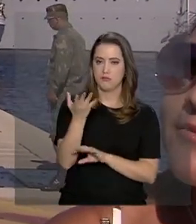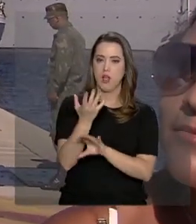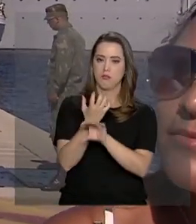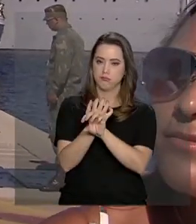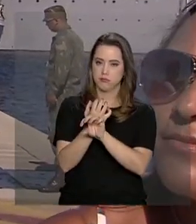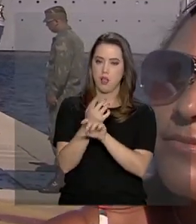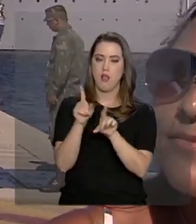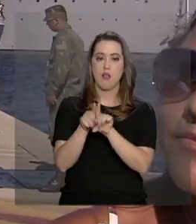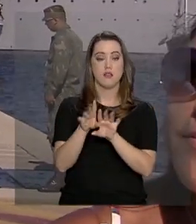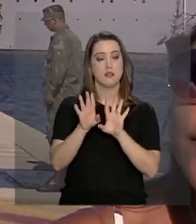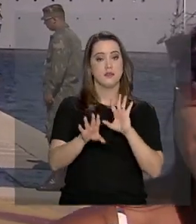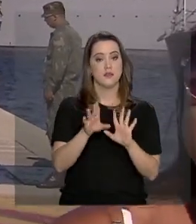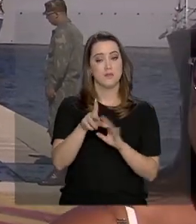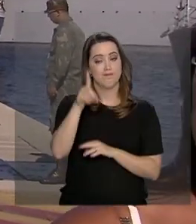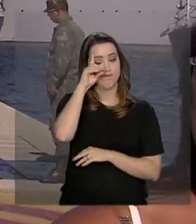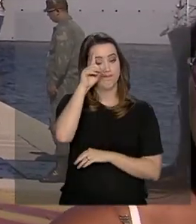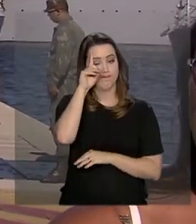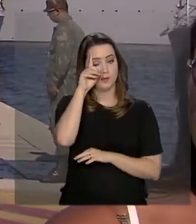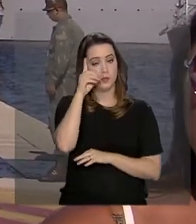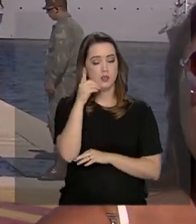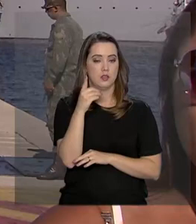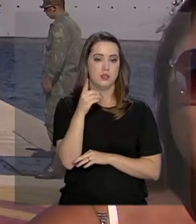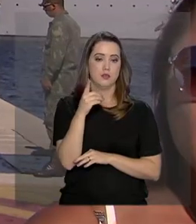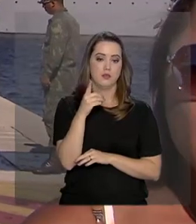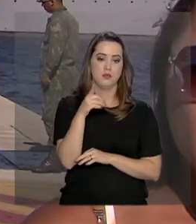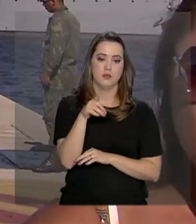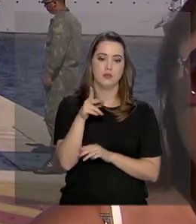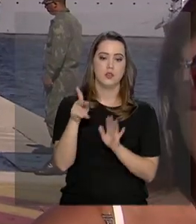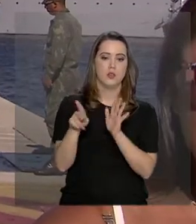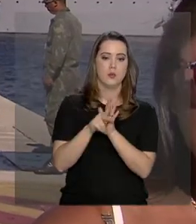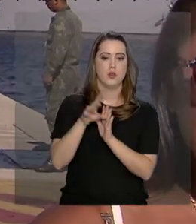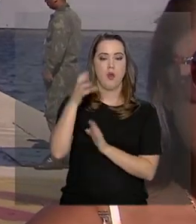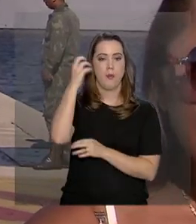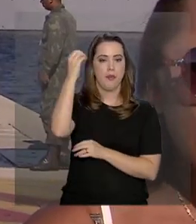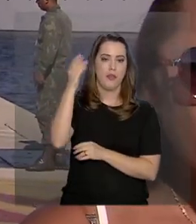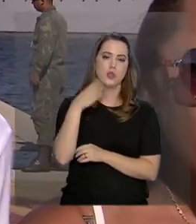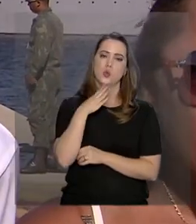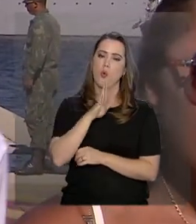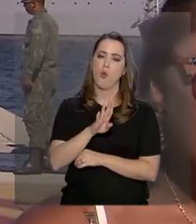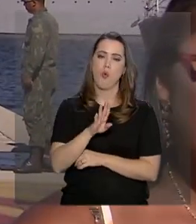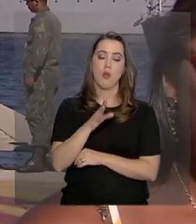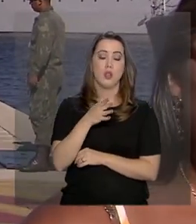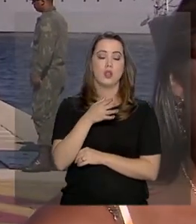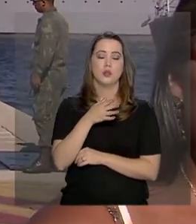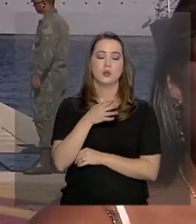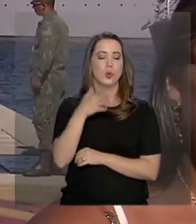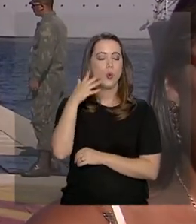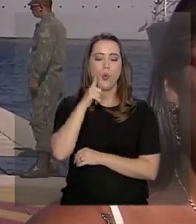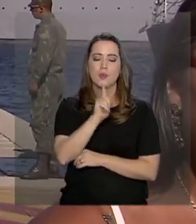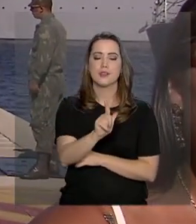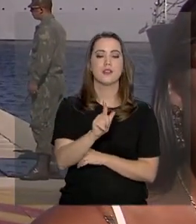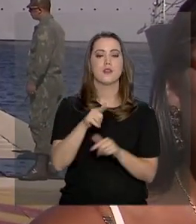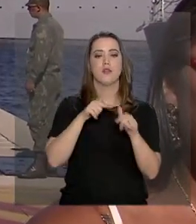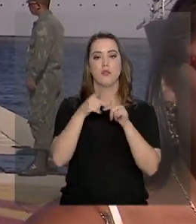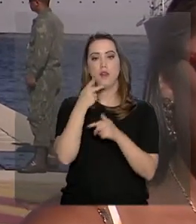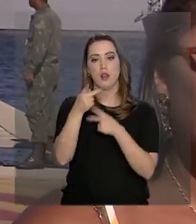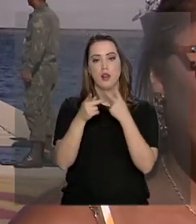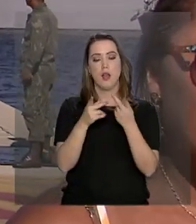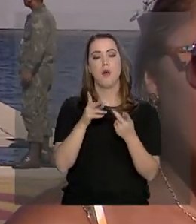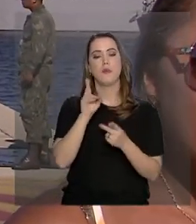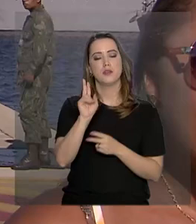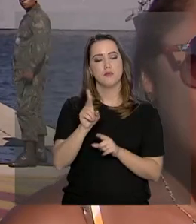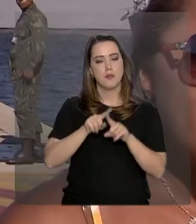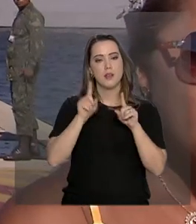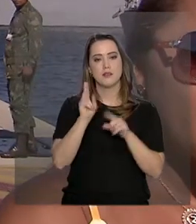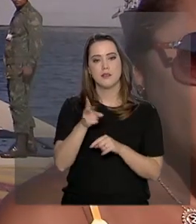que tem dias que devido à viagem eu não consigo falar com ele, mas o que eu puder eu